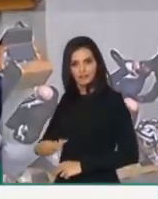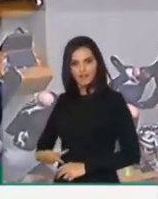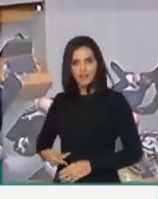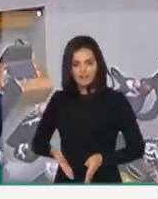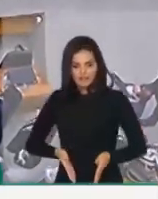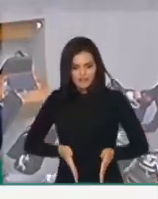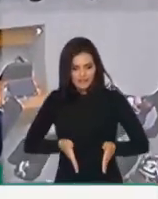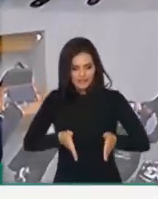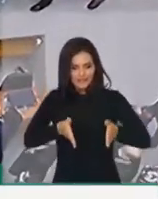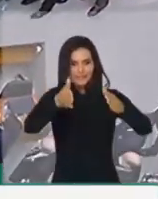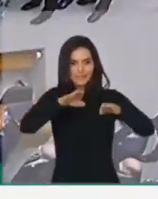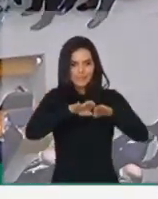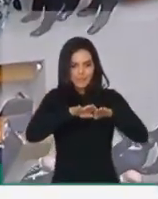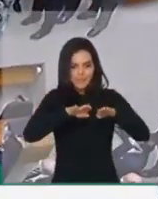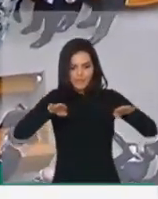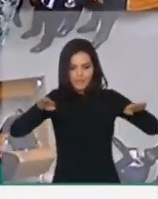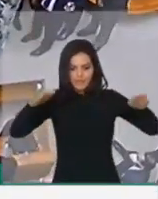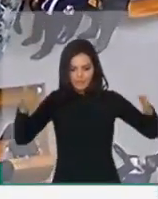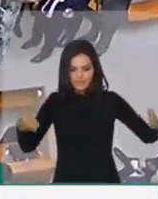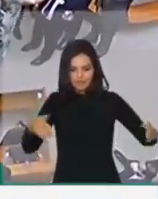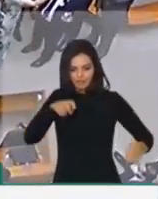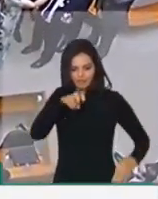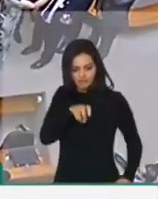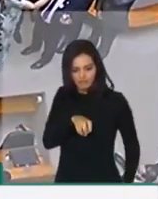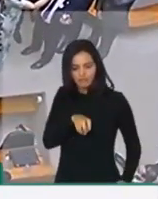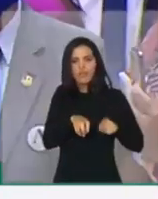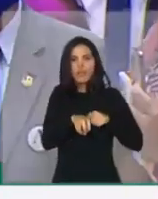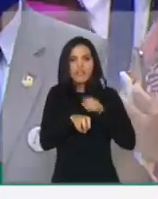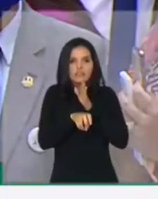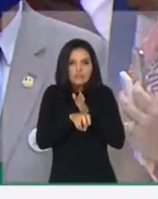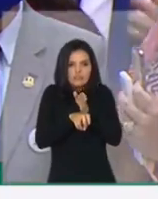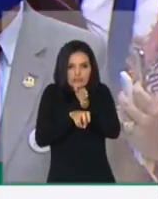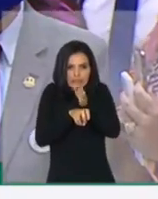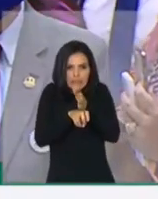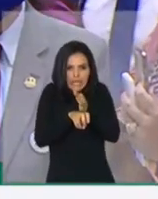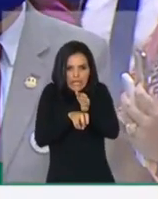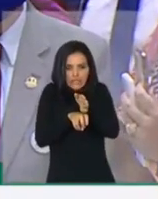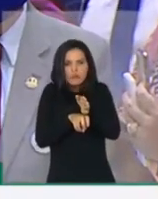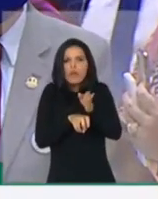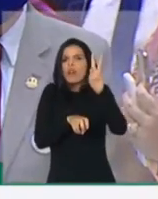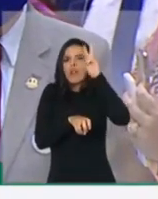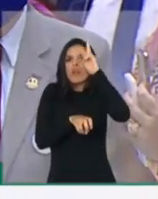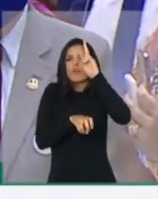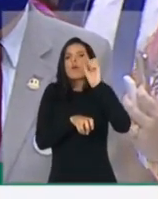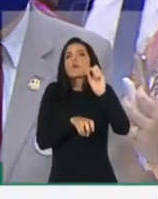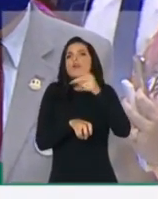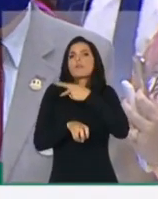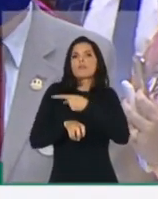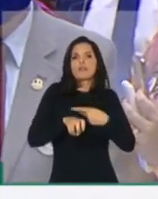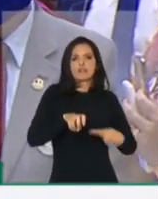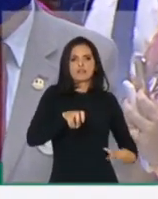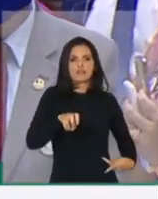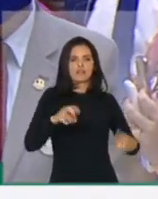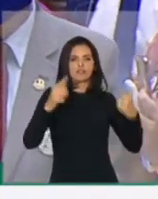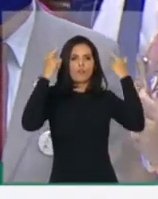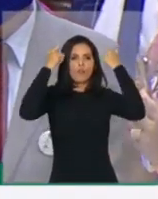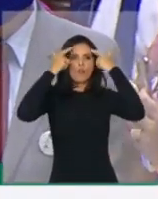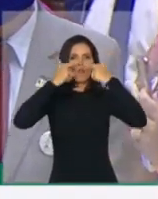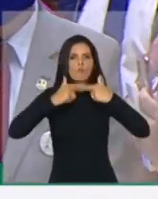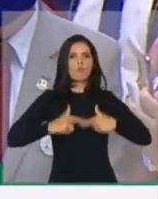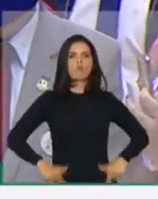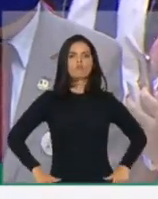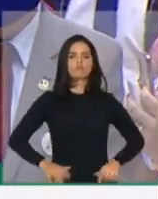ao centro da mesa. É para nos lembrar que a presidência deve ter